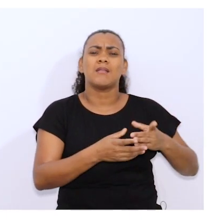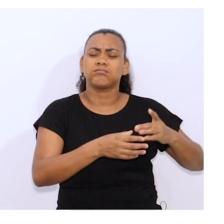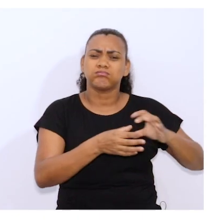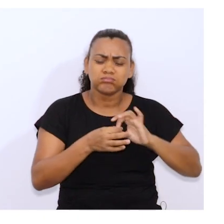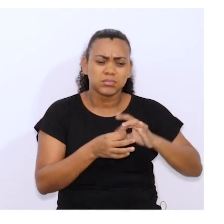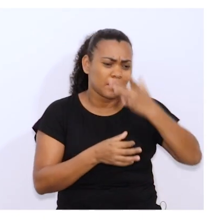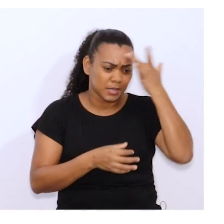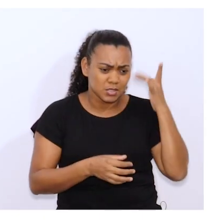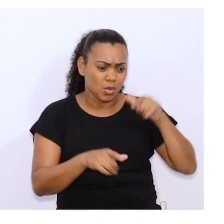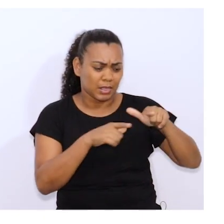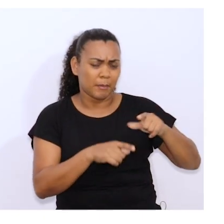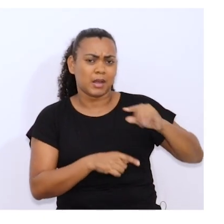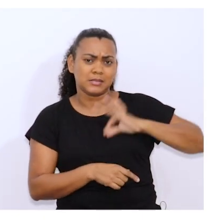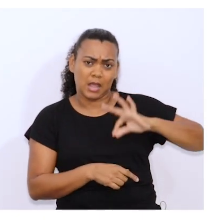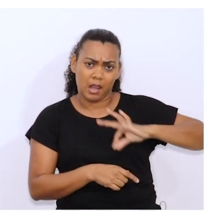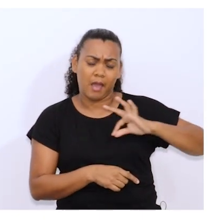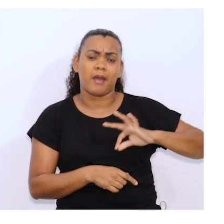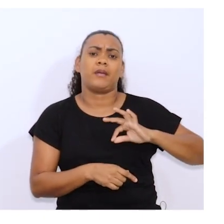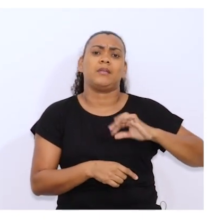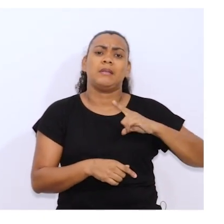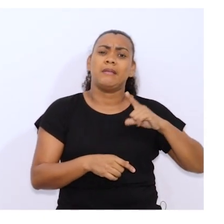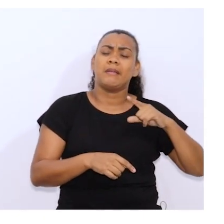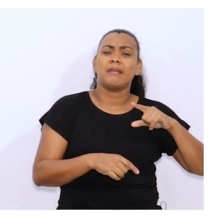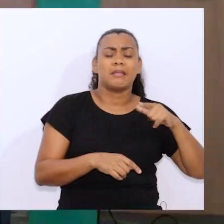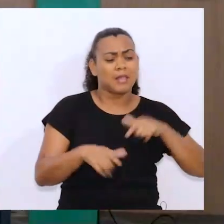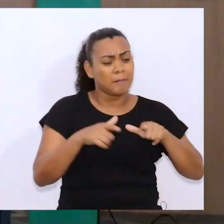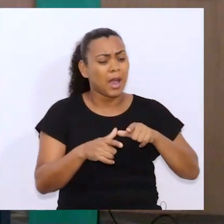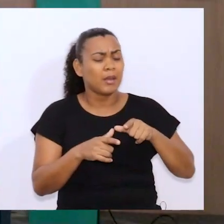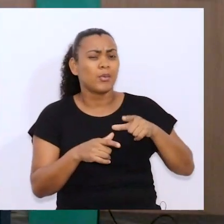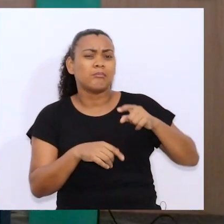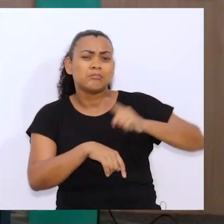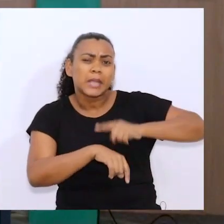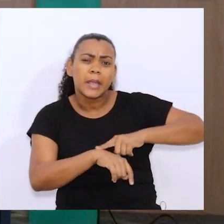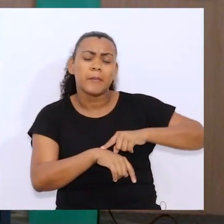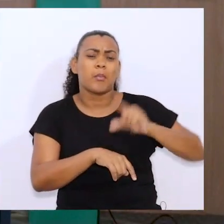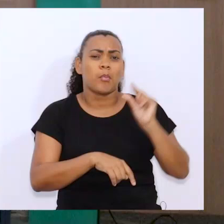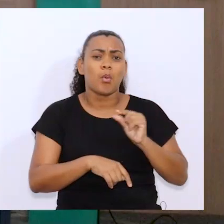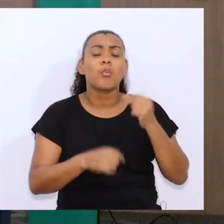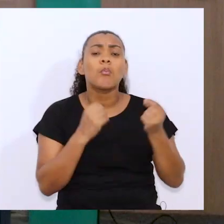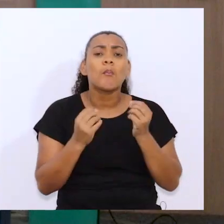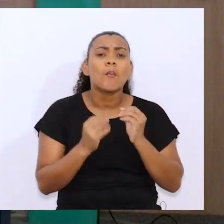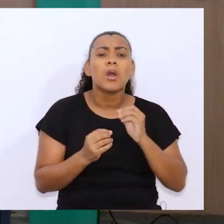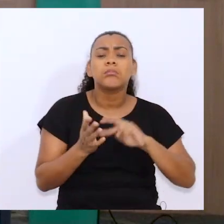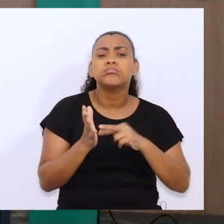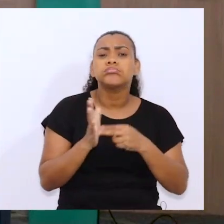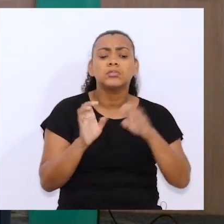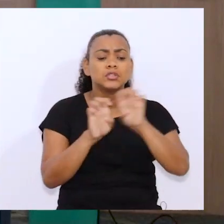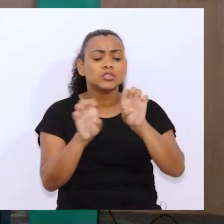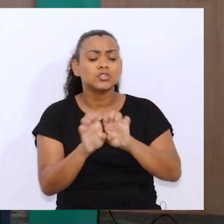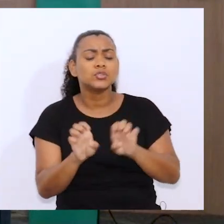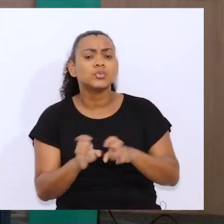arrendários, trabalhadores assalariados e temporários. Portanto, o que corresponde a uma